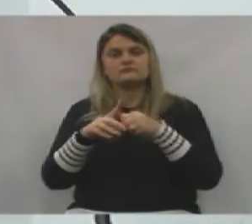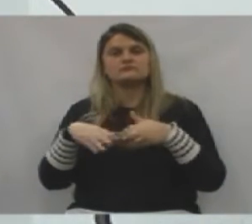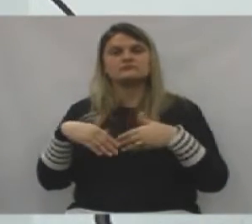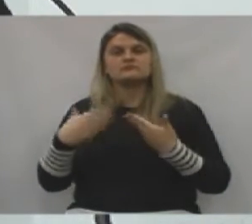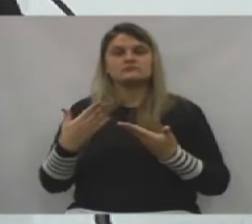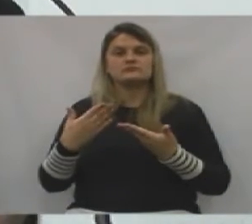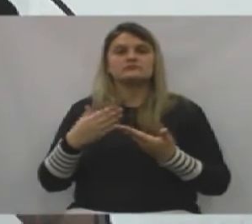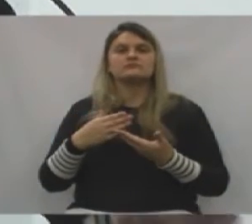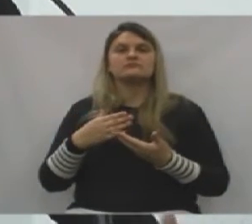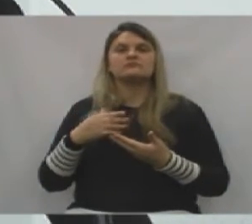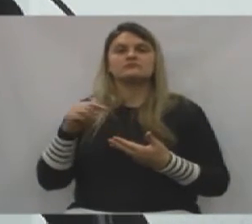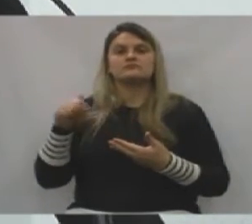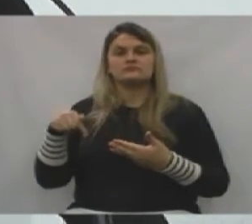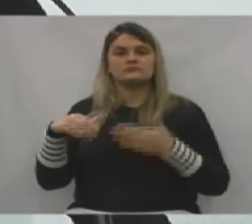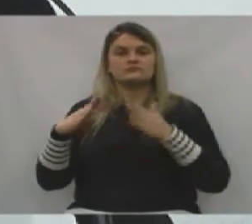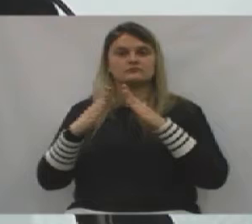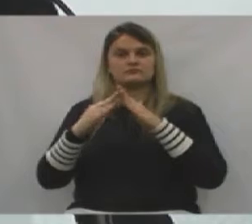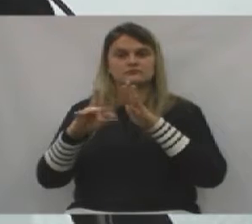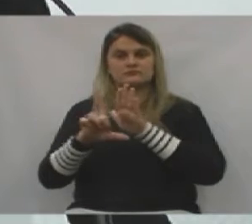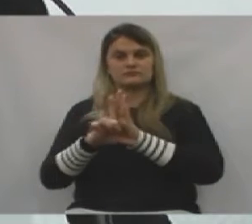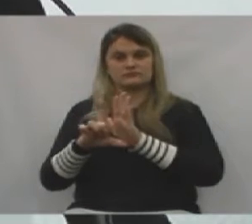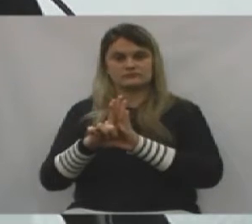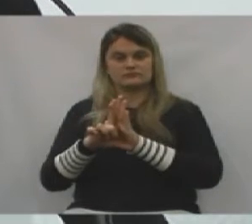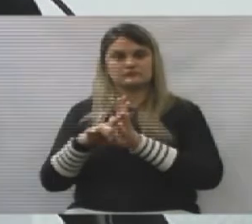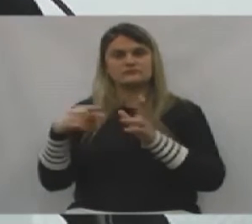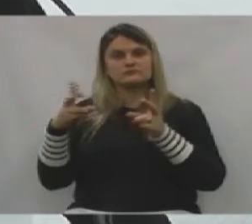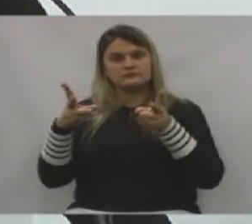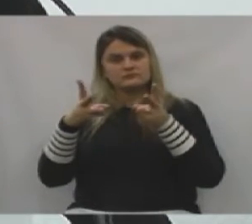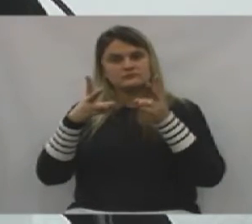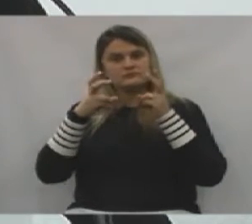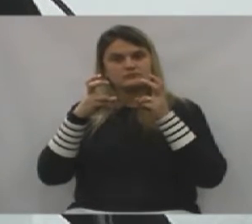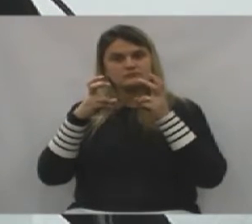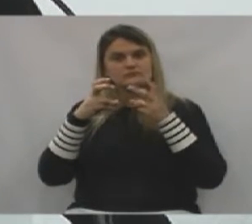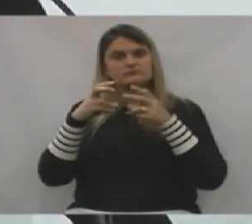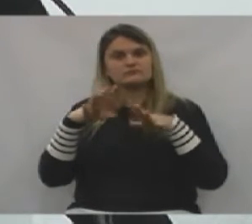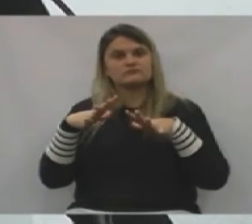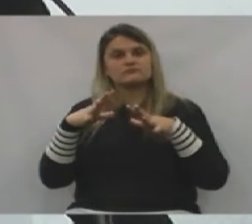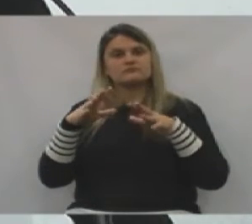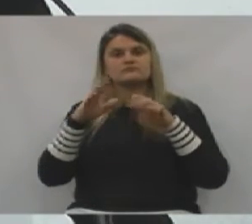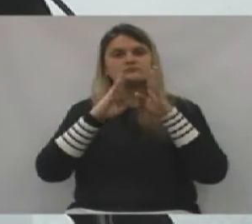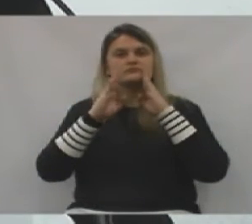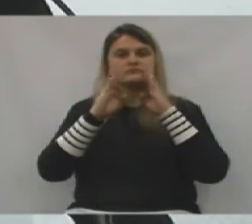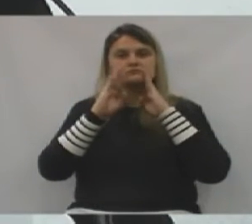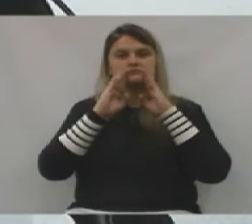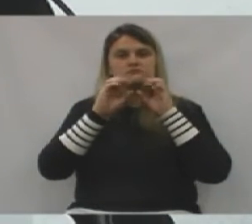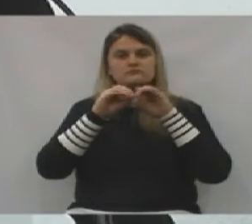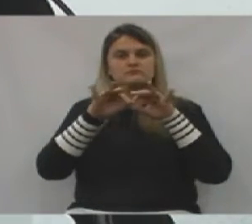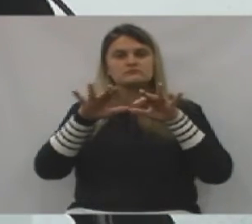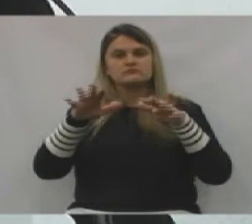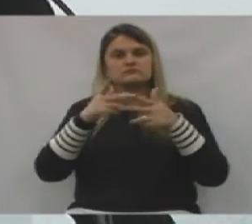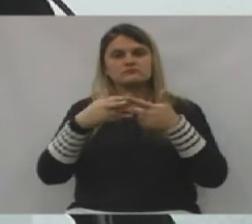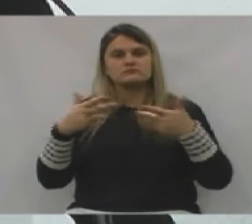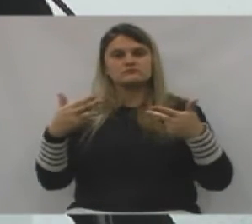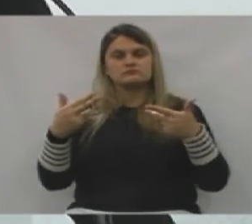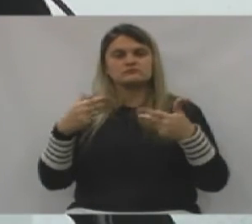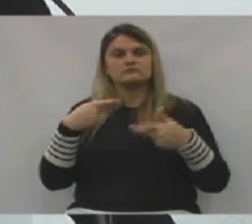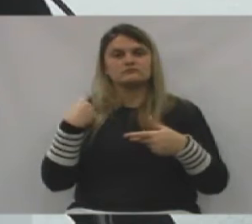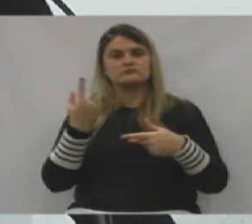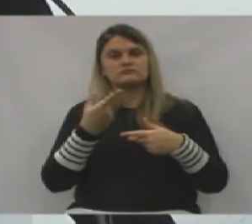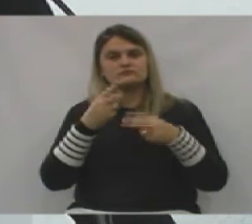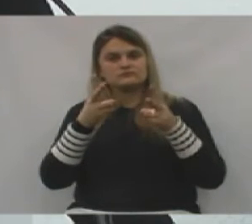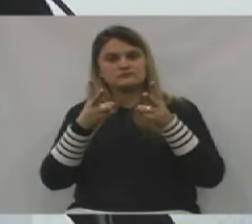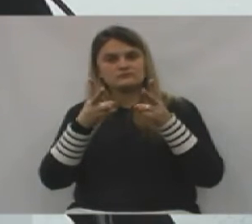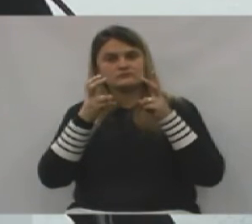enquanto aqui na Casa de Leis? E observando a movimentação da rede social. A gente